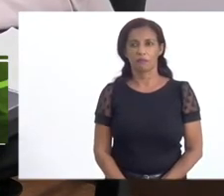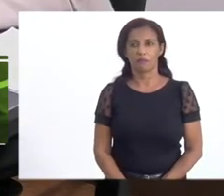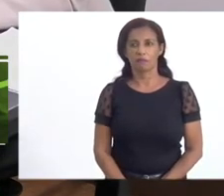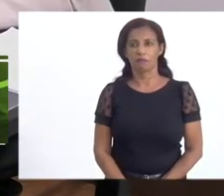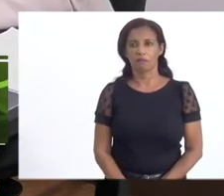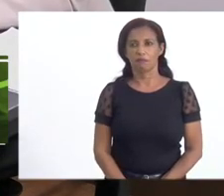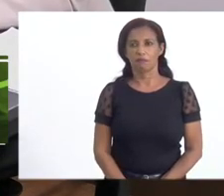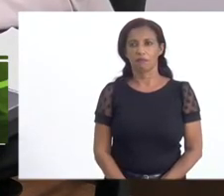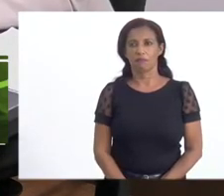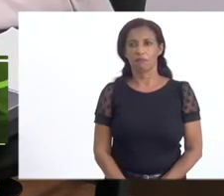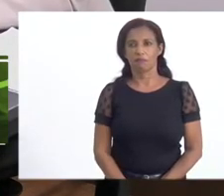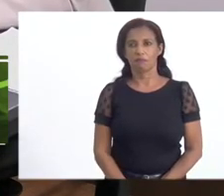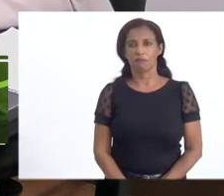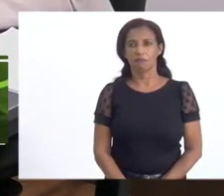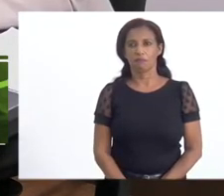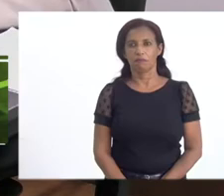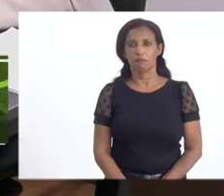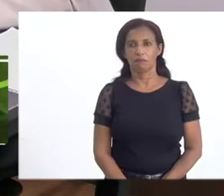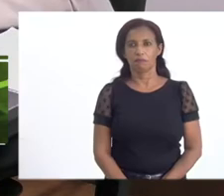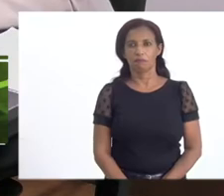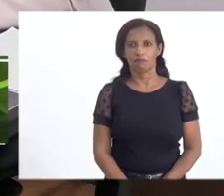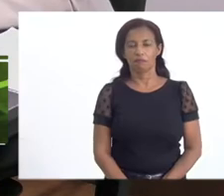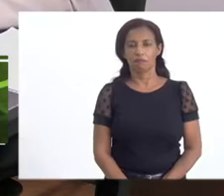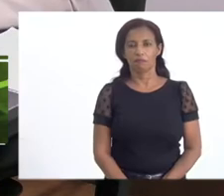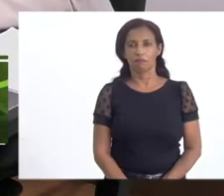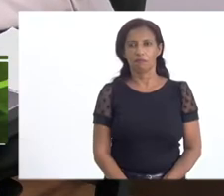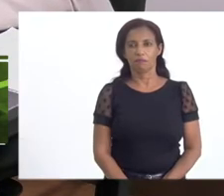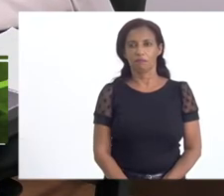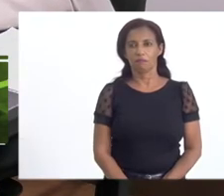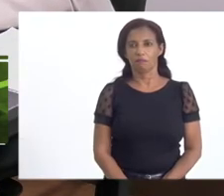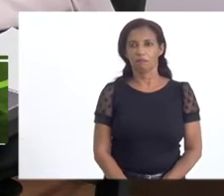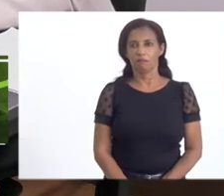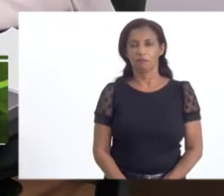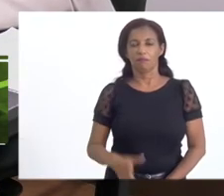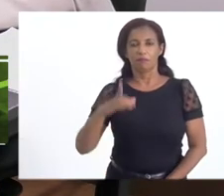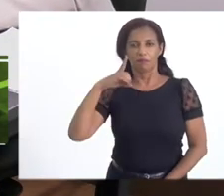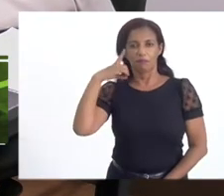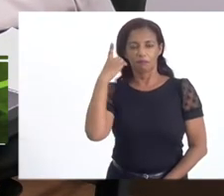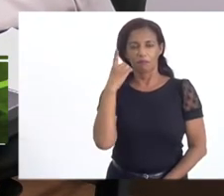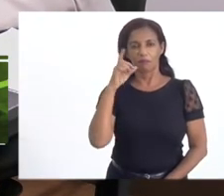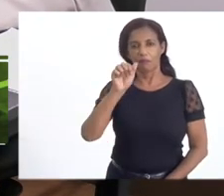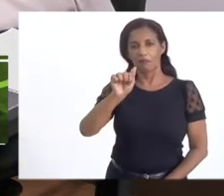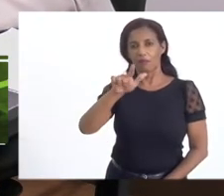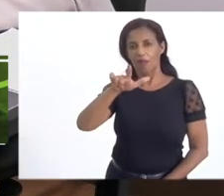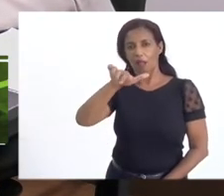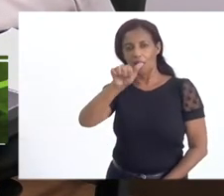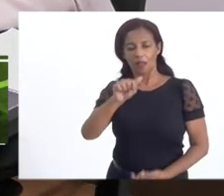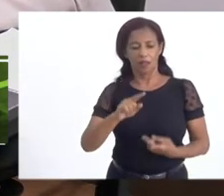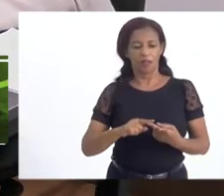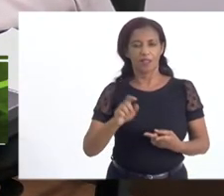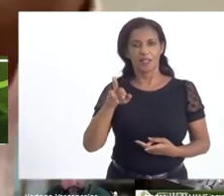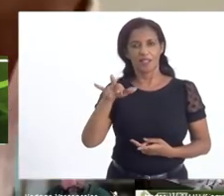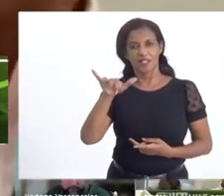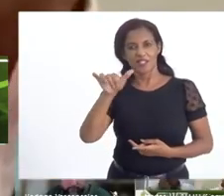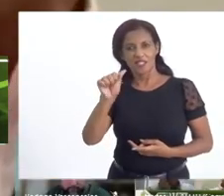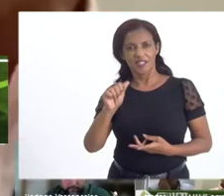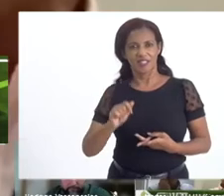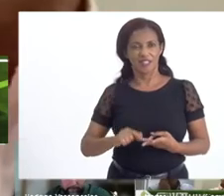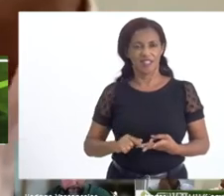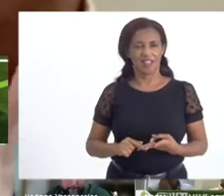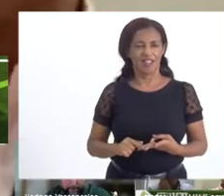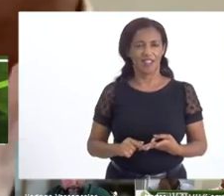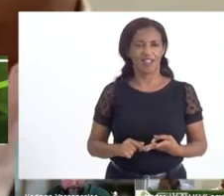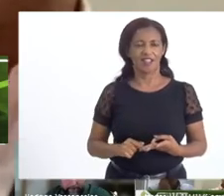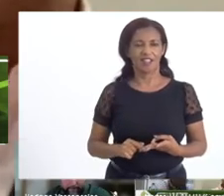Obrigado. Obrigado, deputada Alana, deputada Célia, Adriana, muito obrigado, muito oportuna